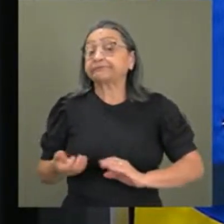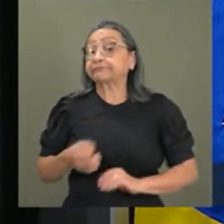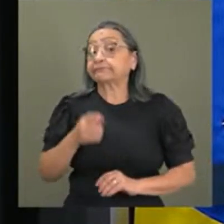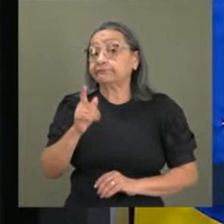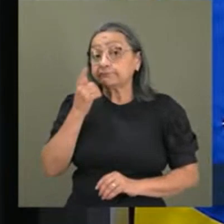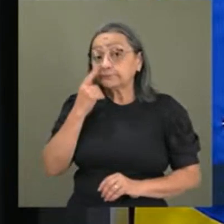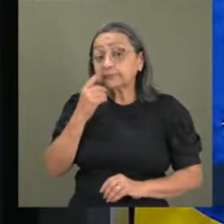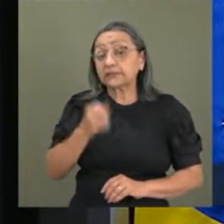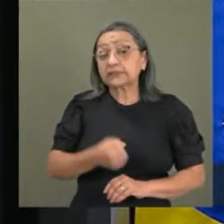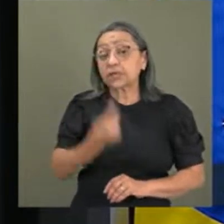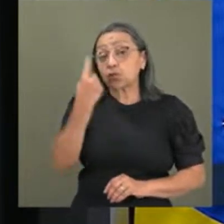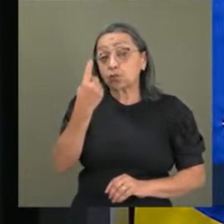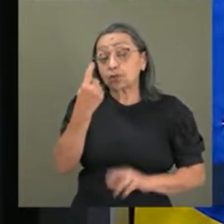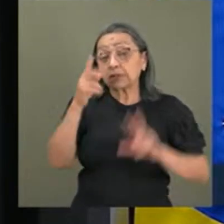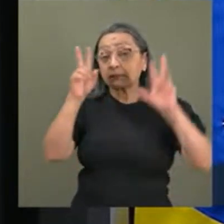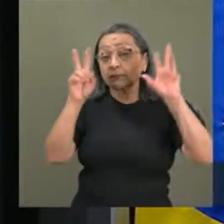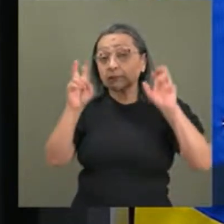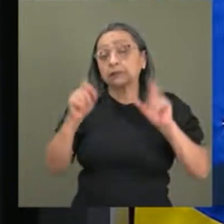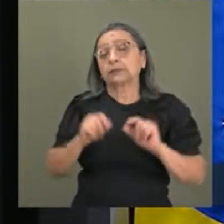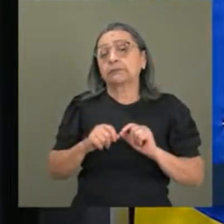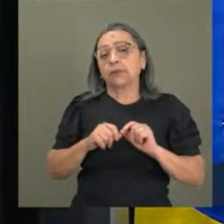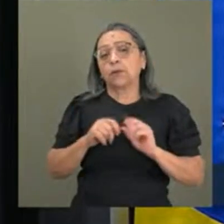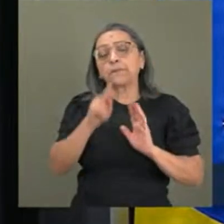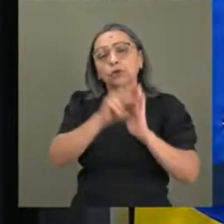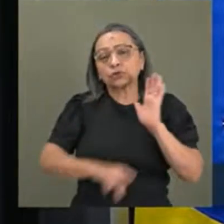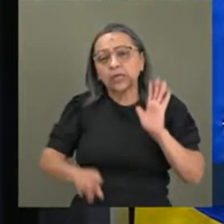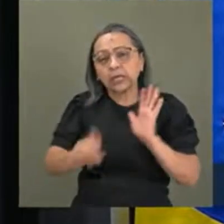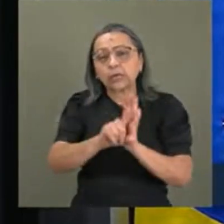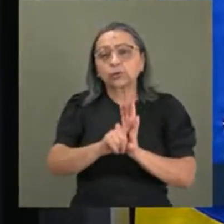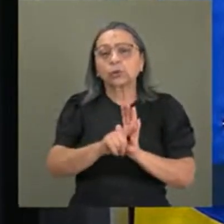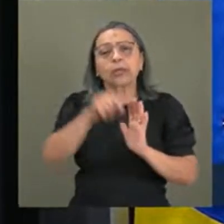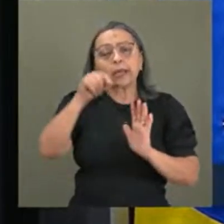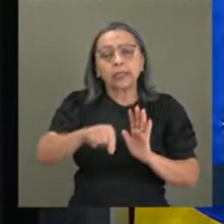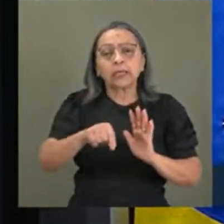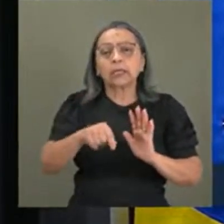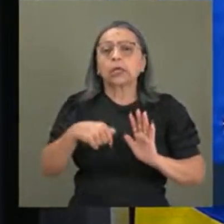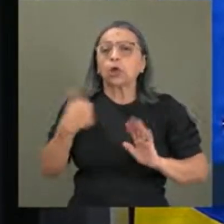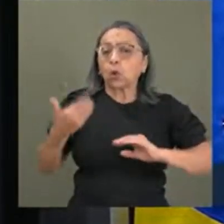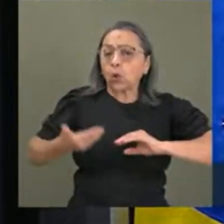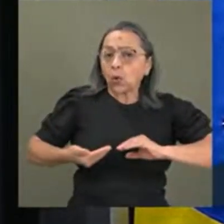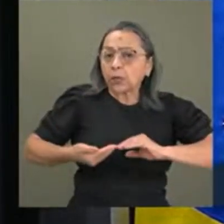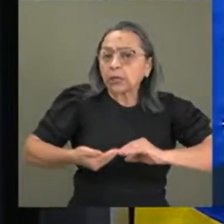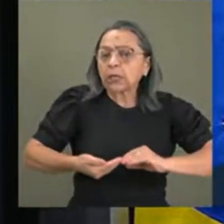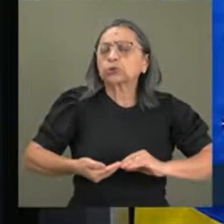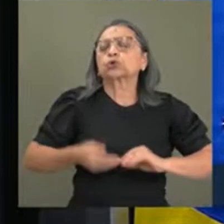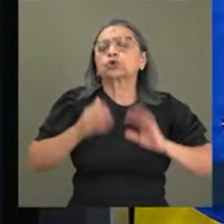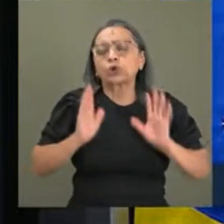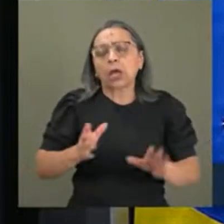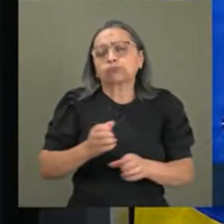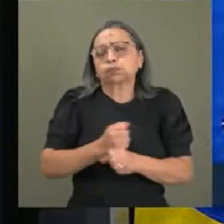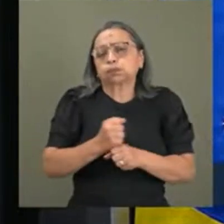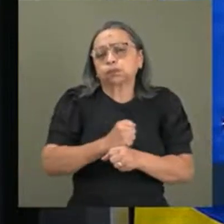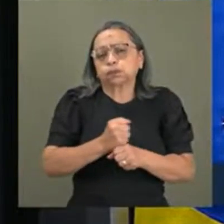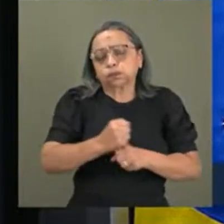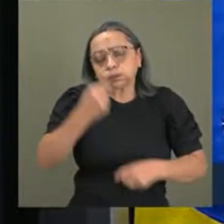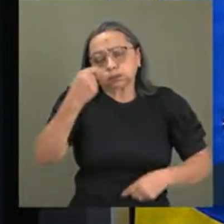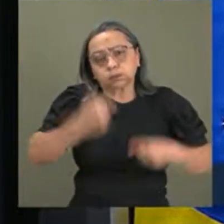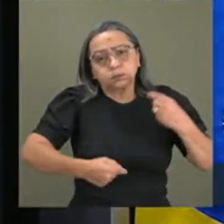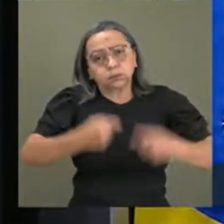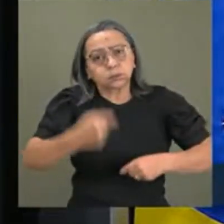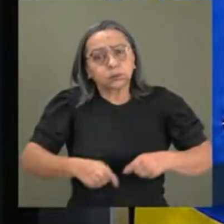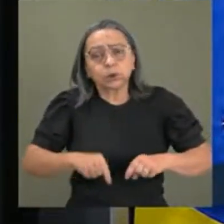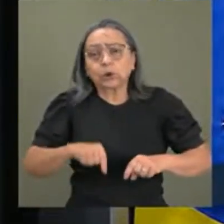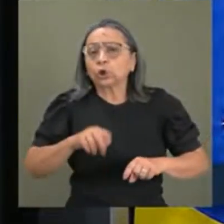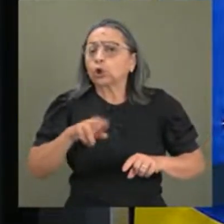se debate a exaustão há décadas aqui, o Congresso não tem se omitido, é justamente essa questão sobre drogas. É um